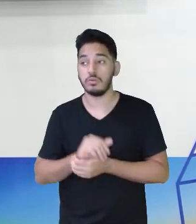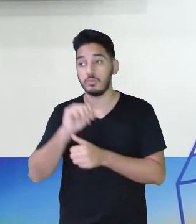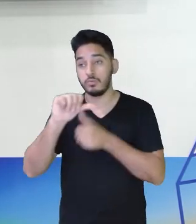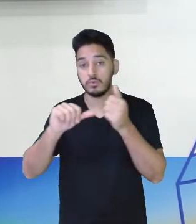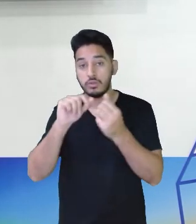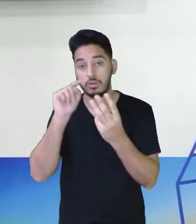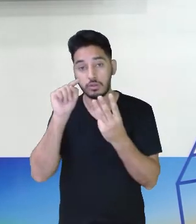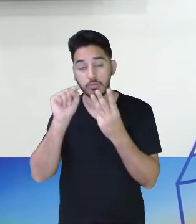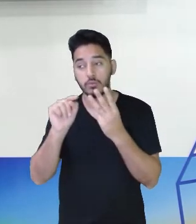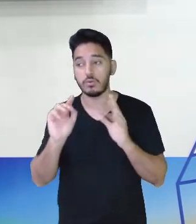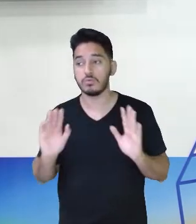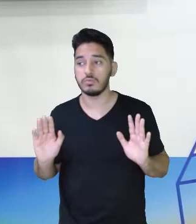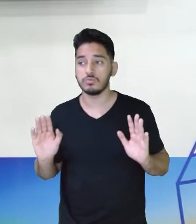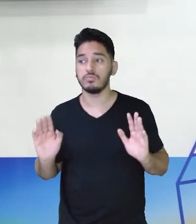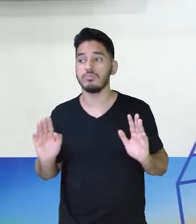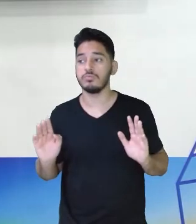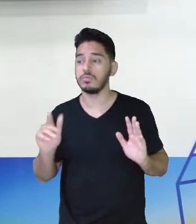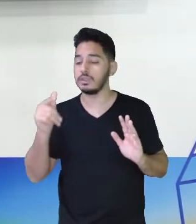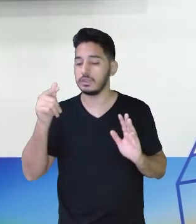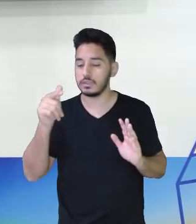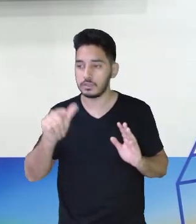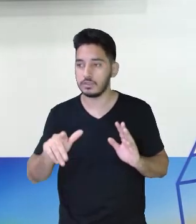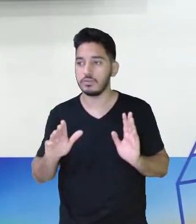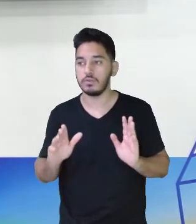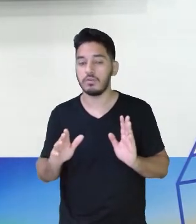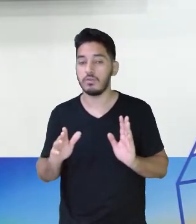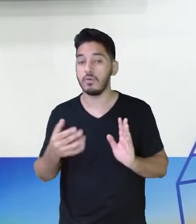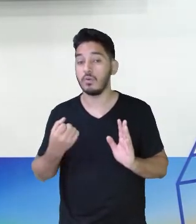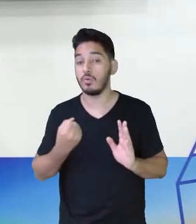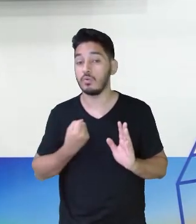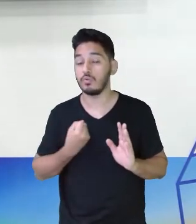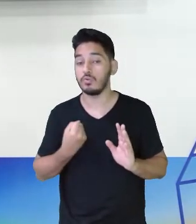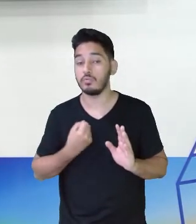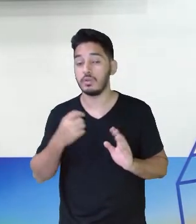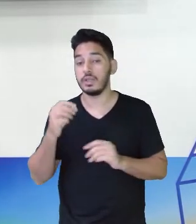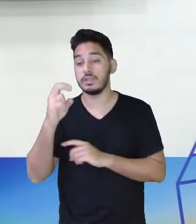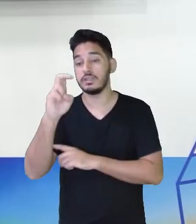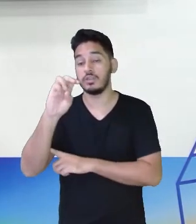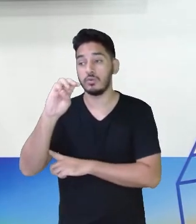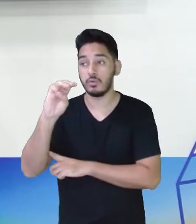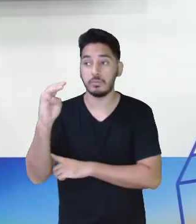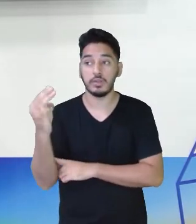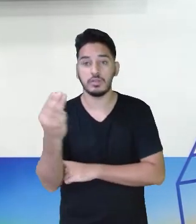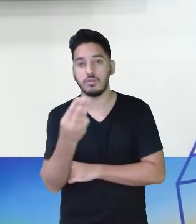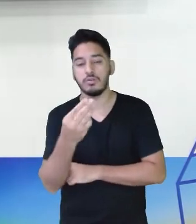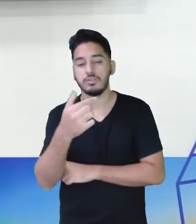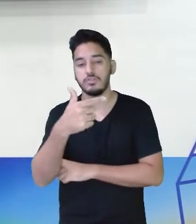de classe, ponto, de novo. O número é